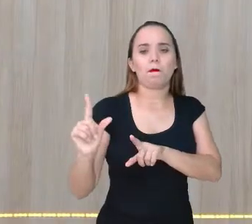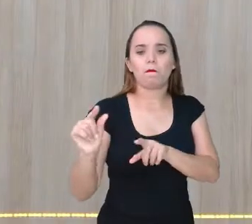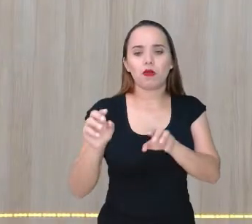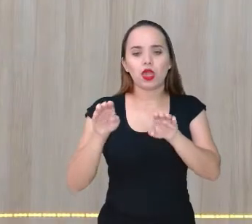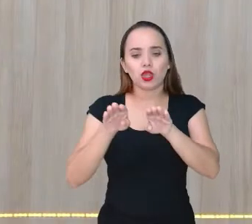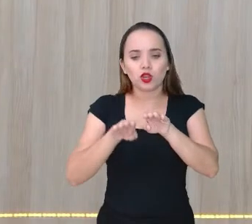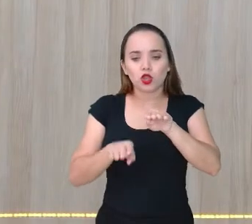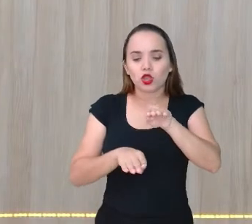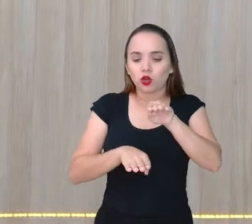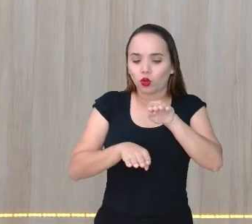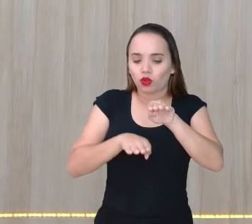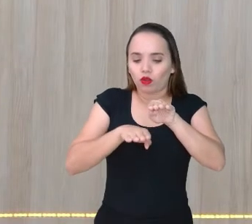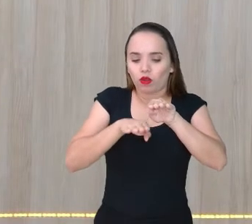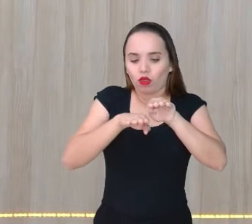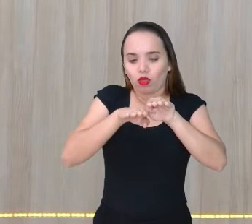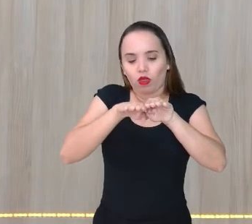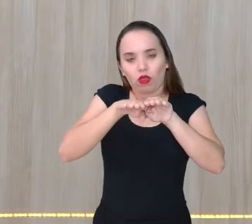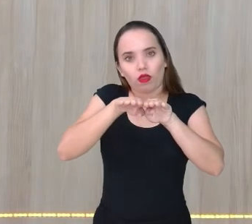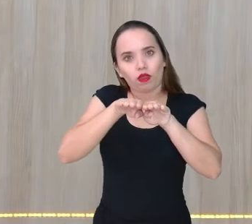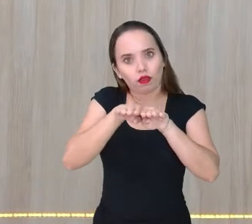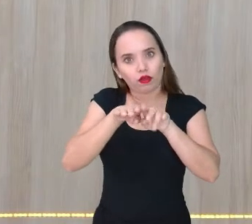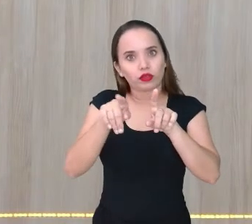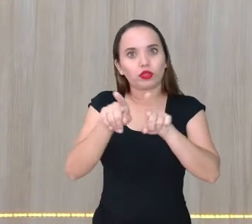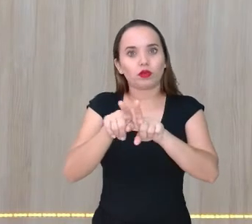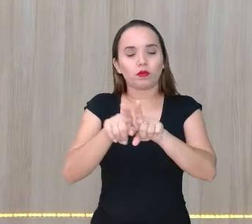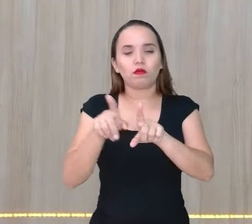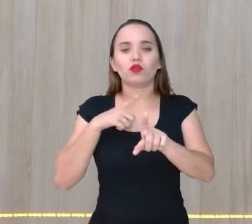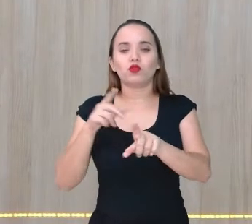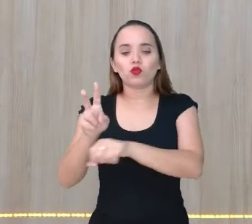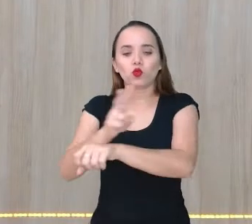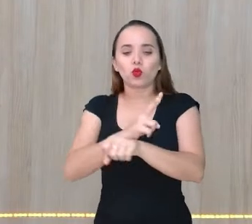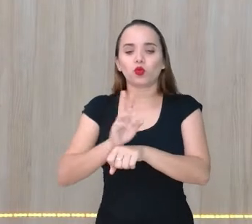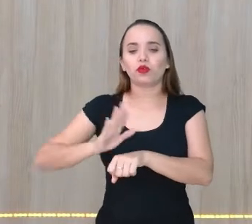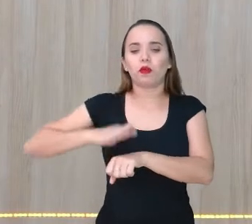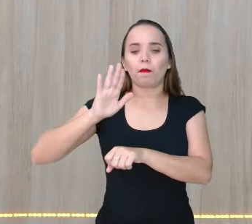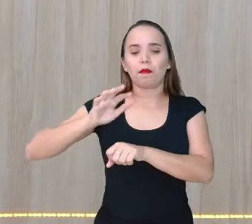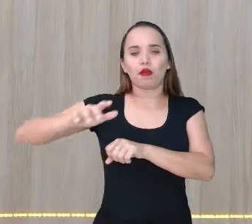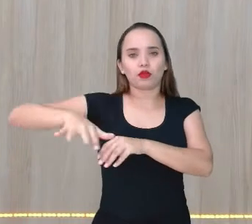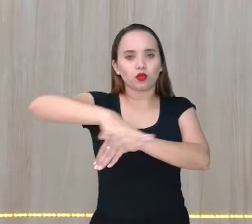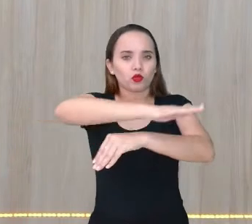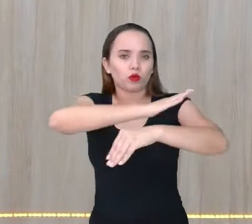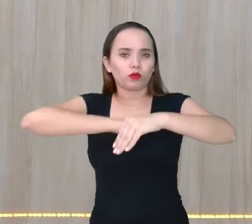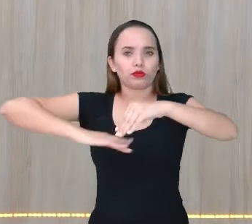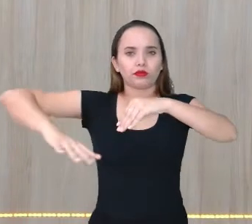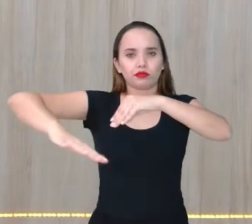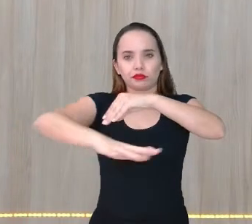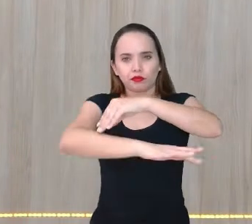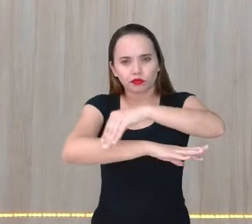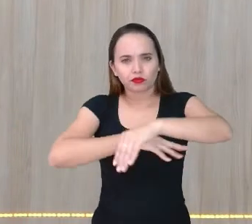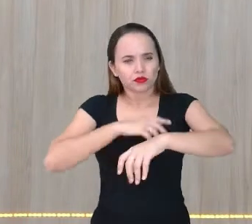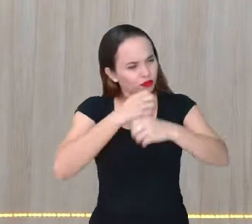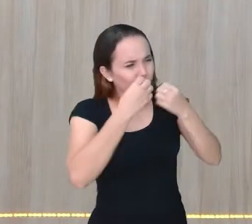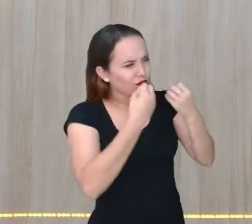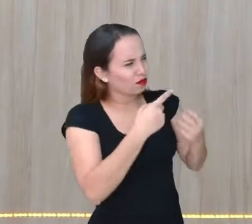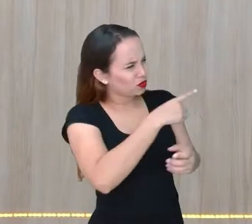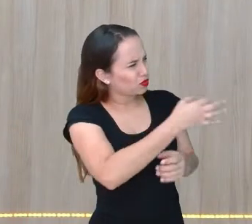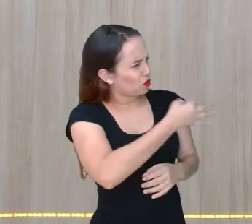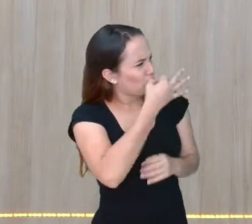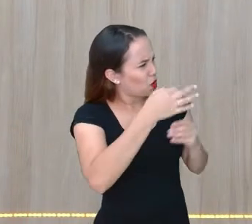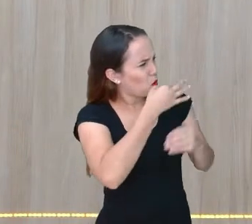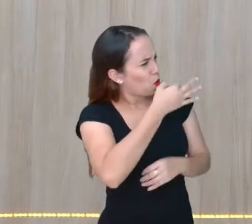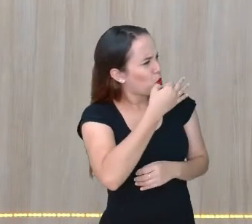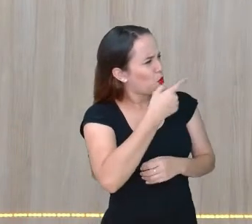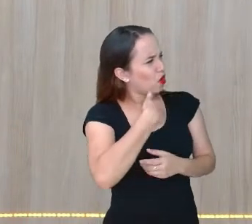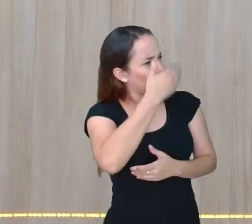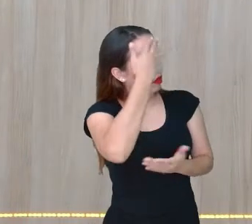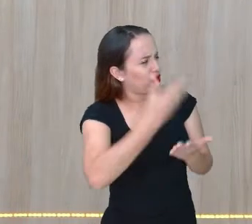gente possa tratar melhor do nosso meio ambiente? Será, professor Giorgio, que é possível? Será que dá para ver